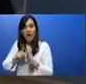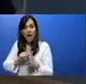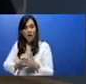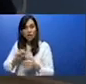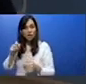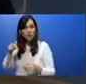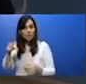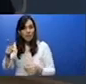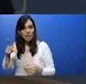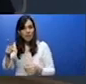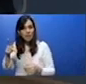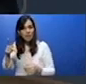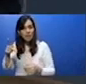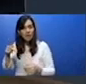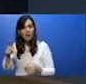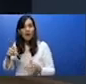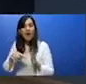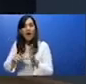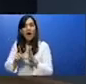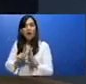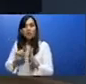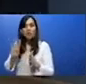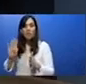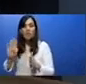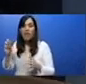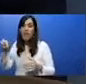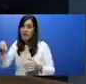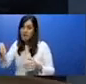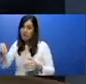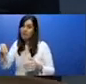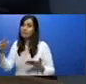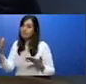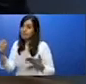da bola. Já fica mais fácil.